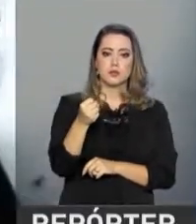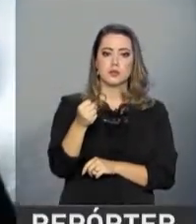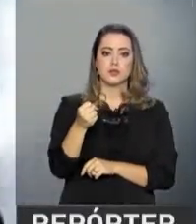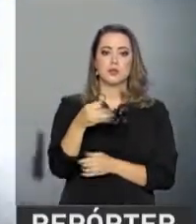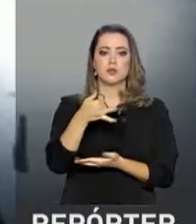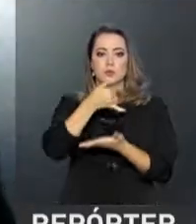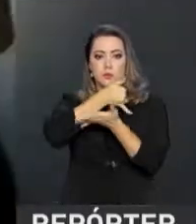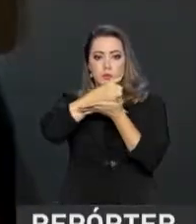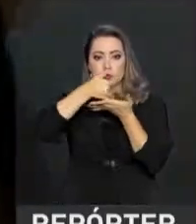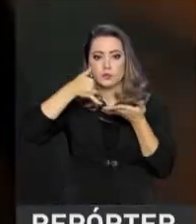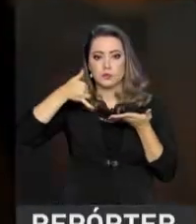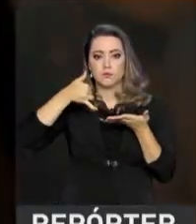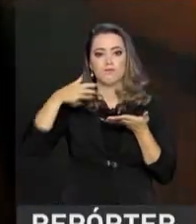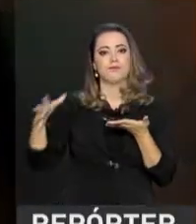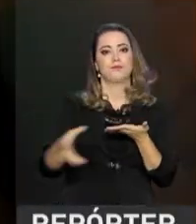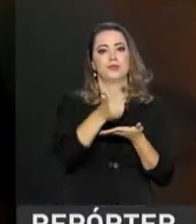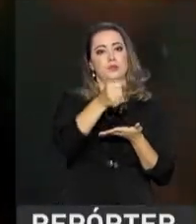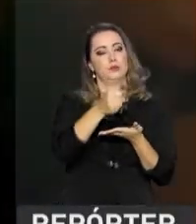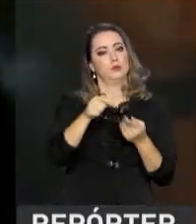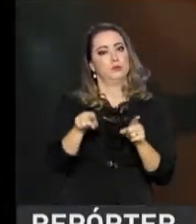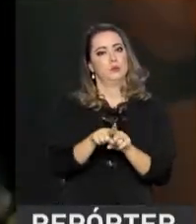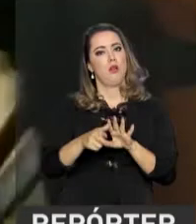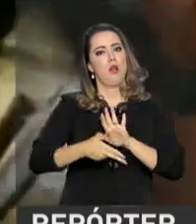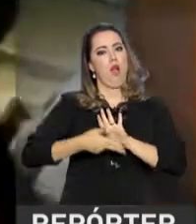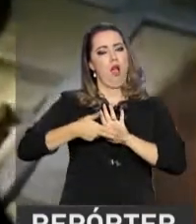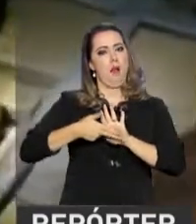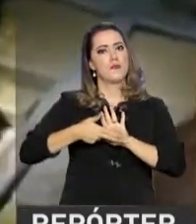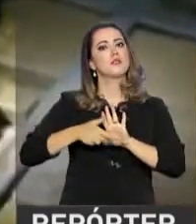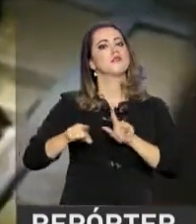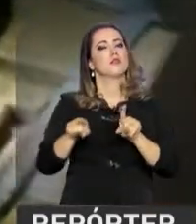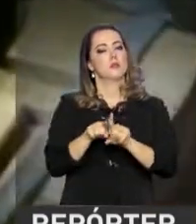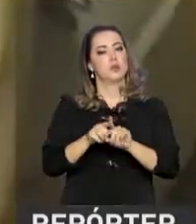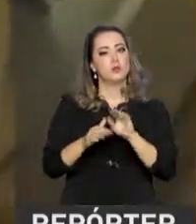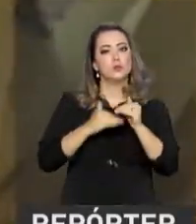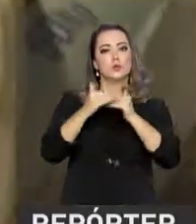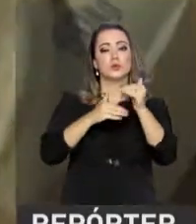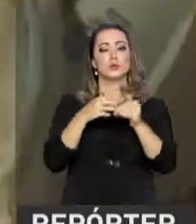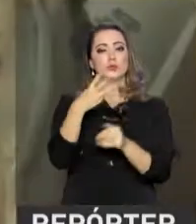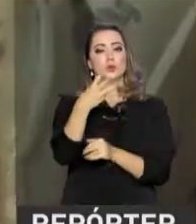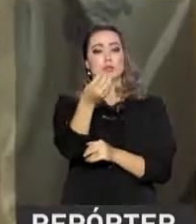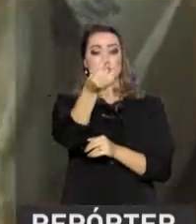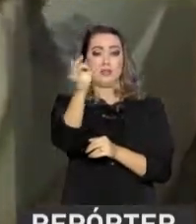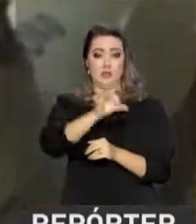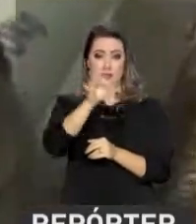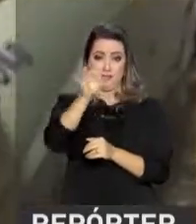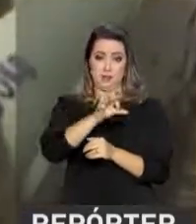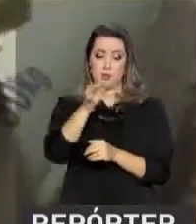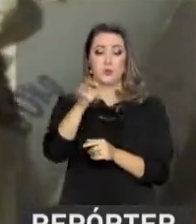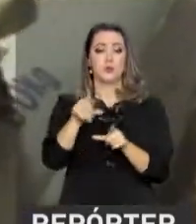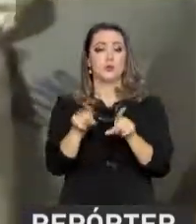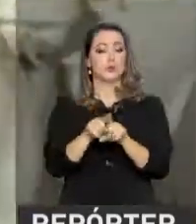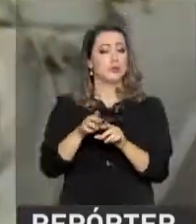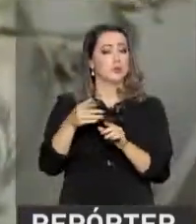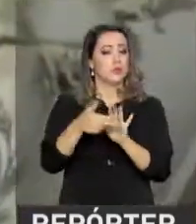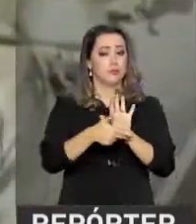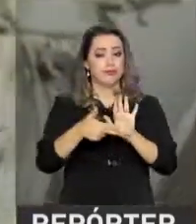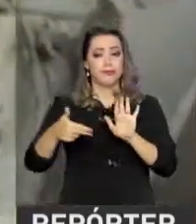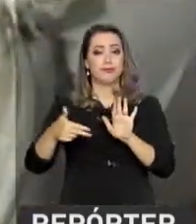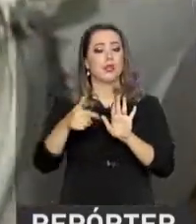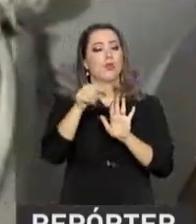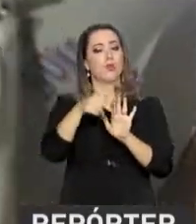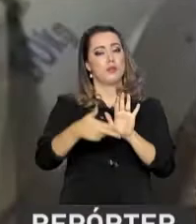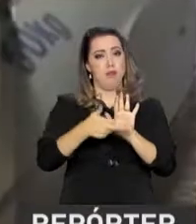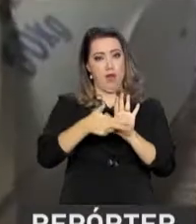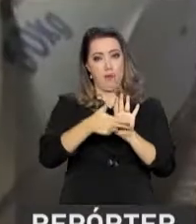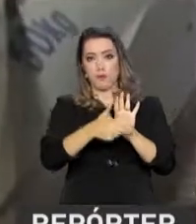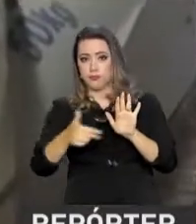apreendida a apreensão de armas subiu 33% e de munições cresceu mais de 147 por cento